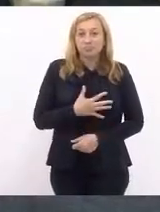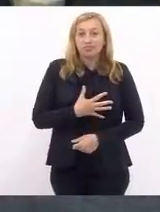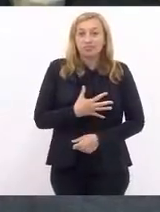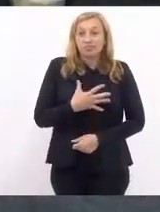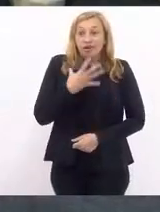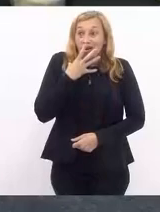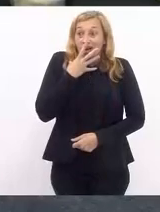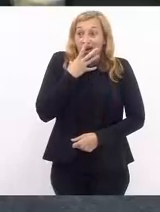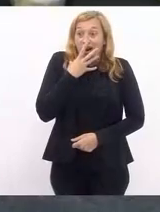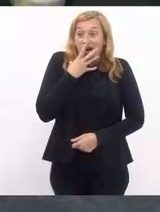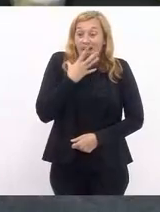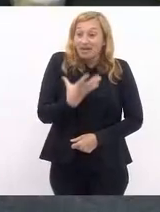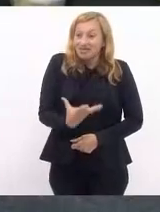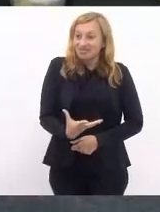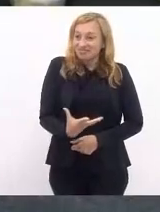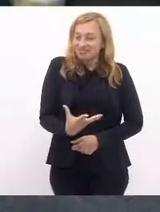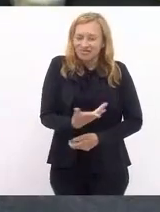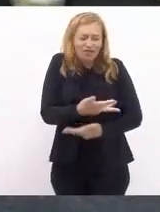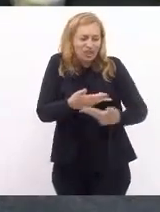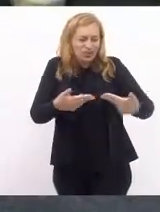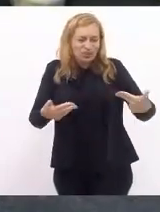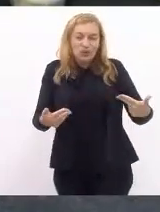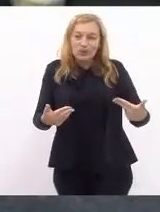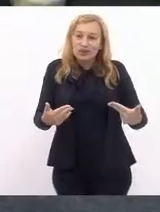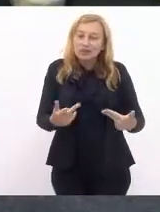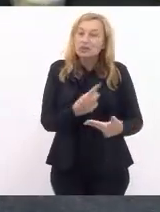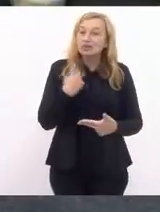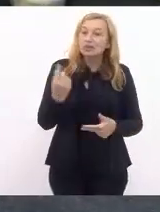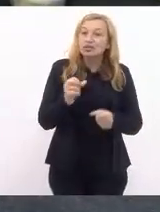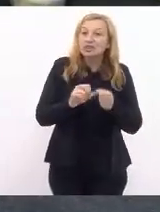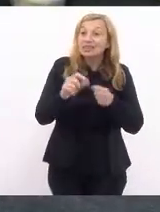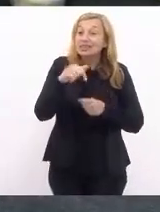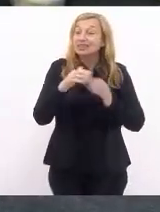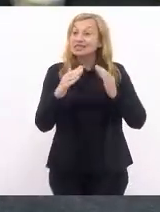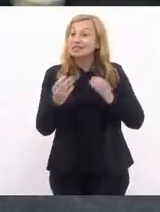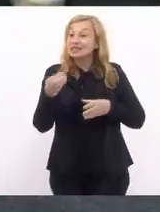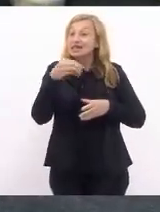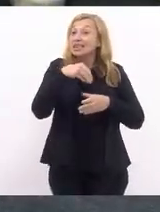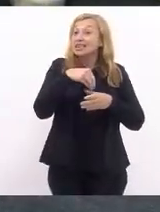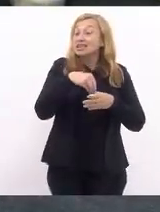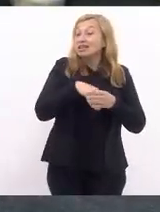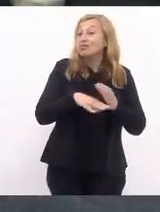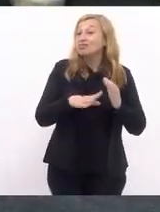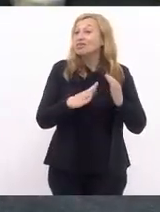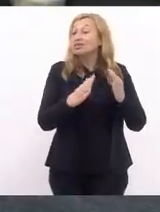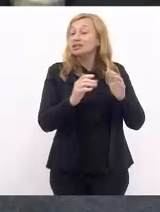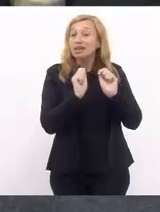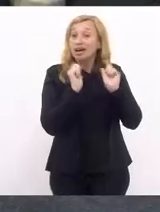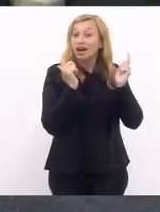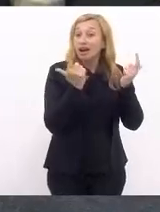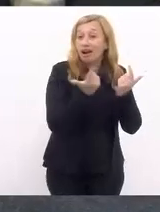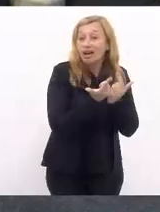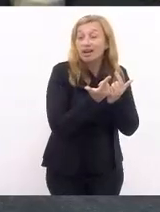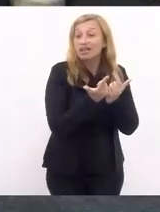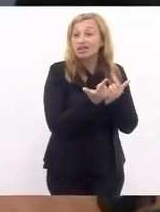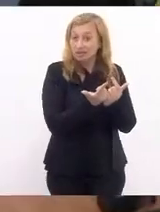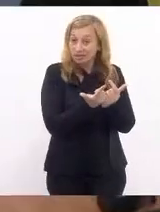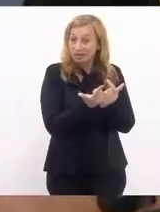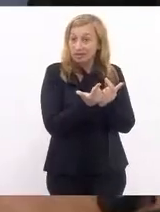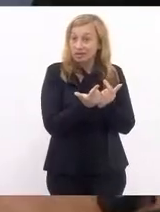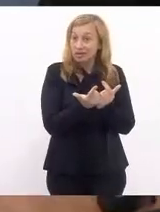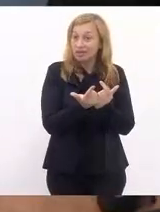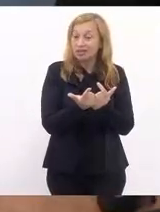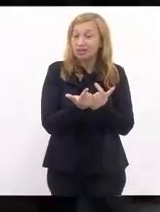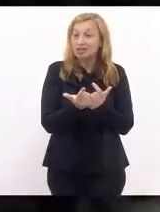meio espantada com tanta coisa que a gente fez aqui dentro dessa Assembleia sobre a vista som e